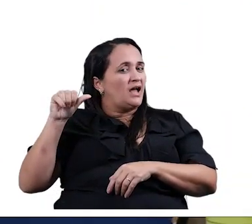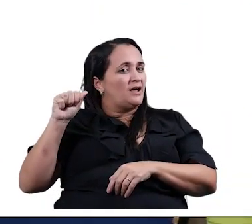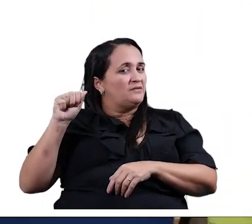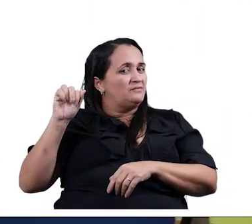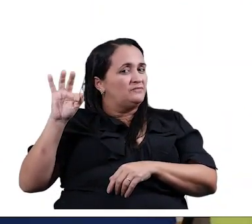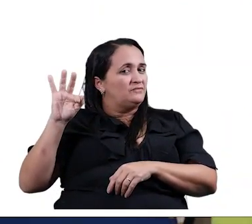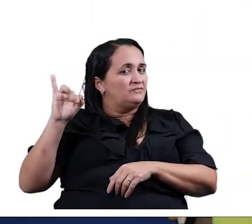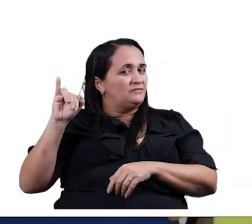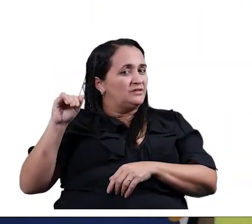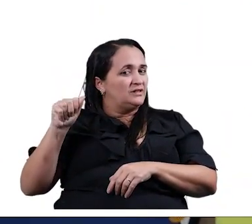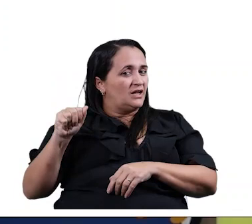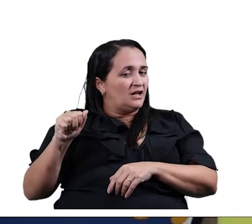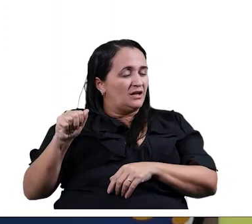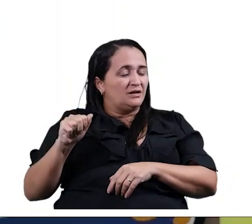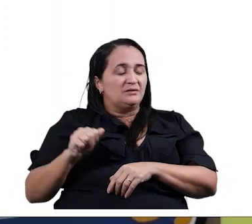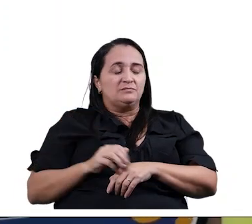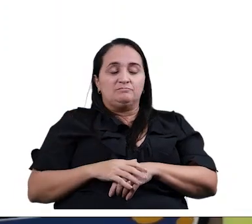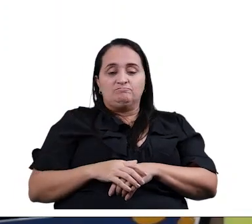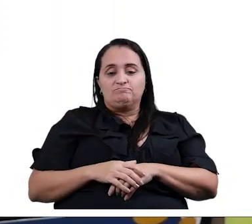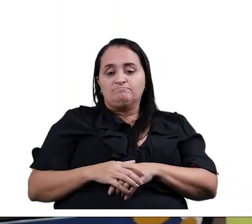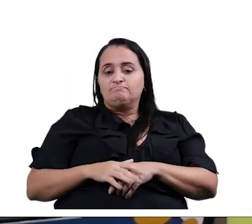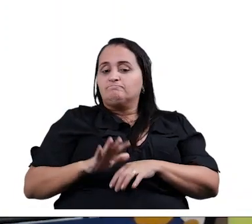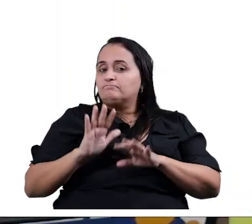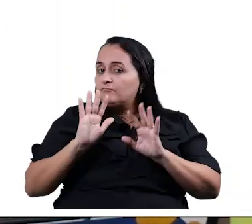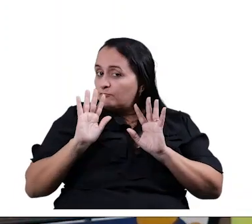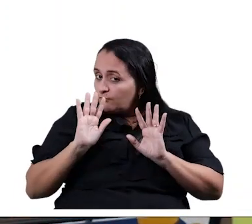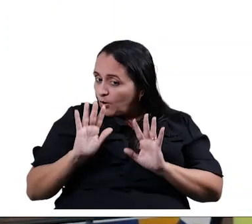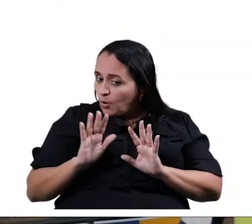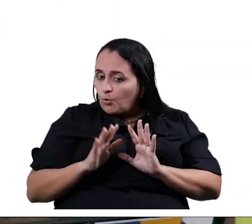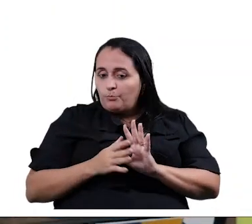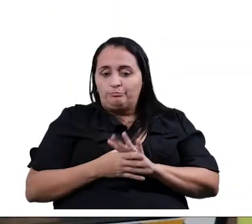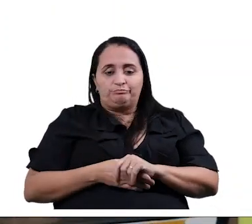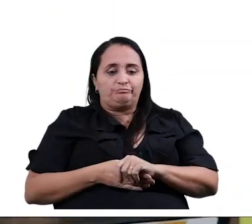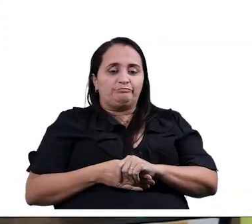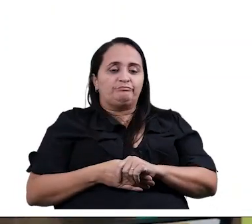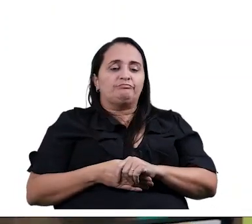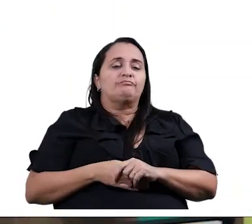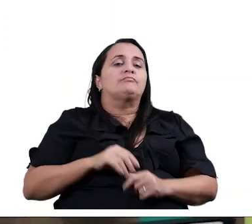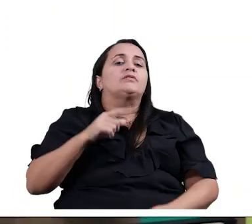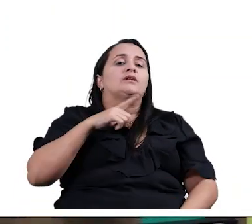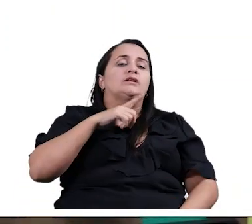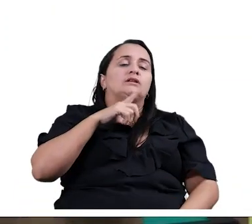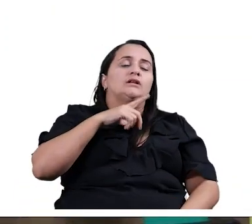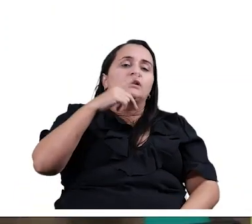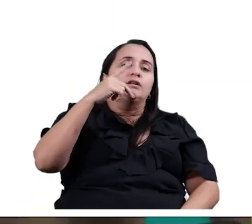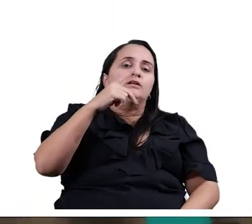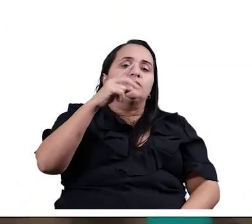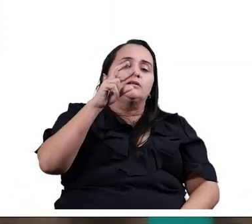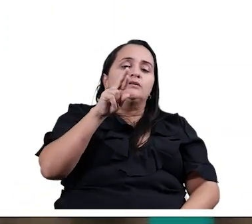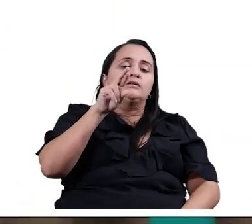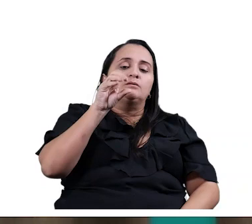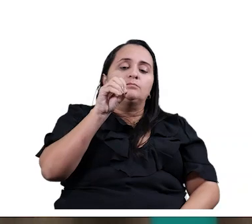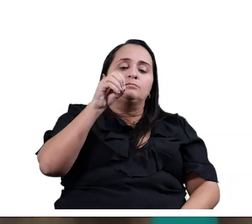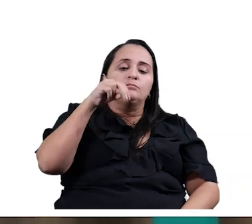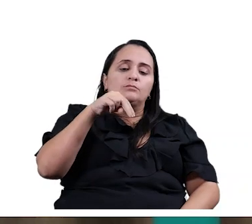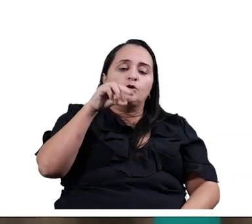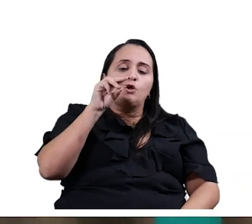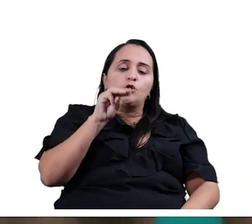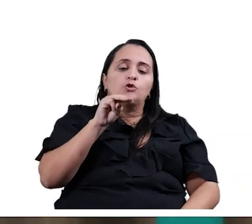aqui. Existem pronomes que fazem referência a nós mesmos, né? Então, são os pronomes de